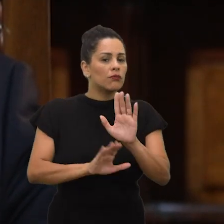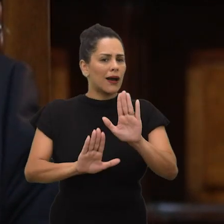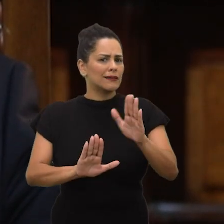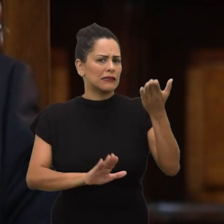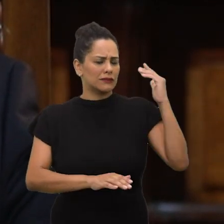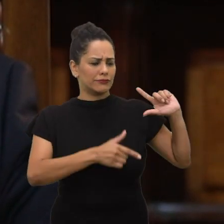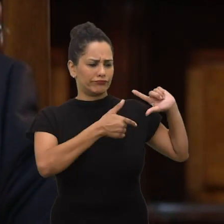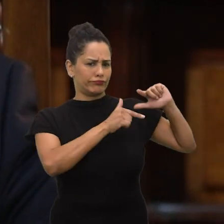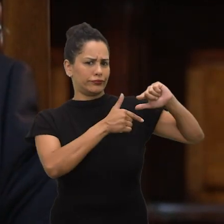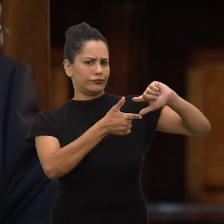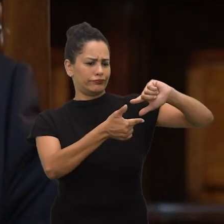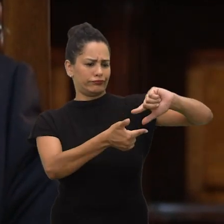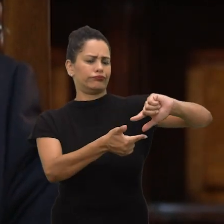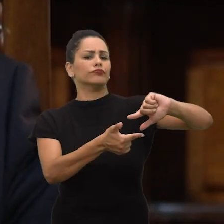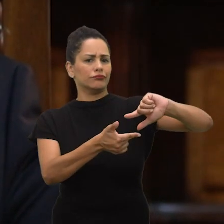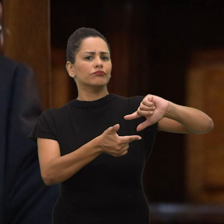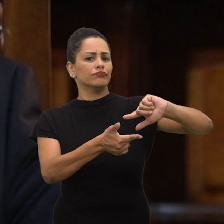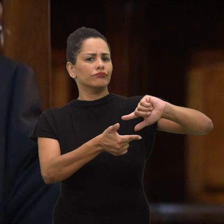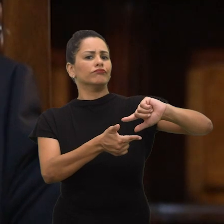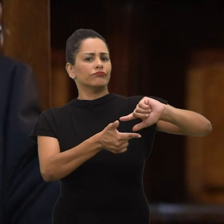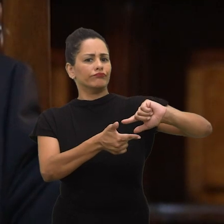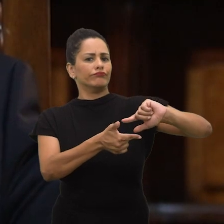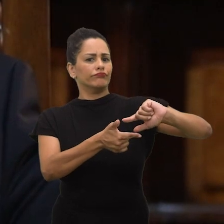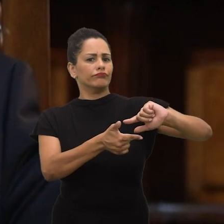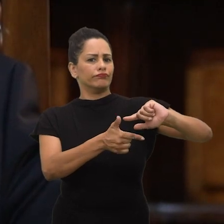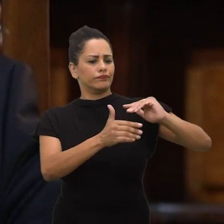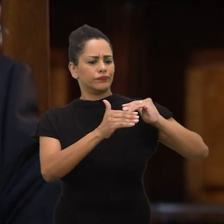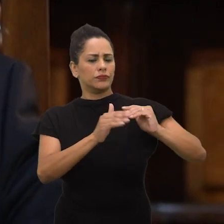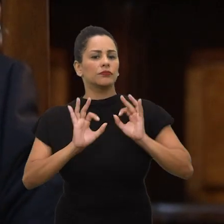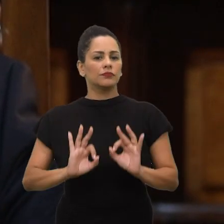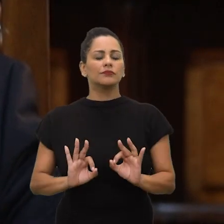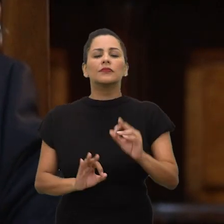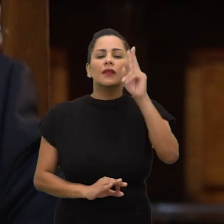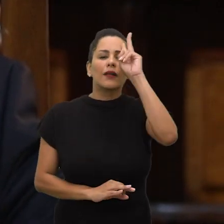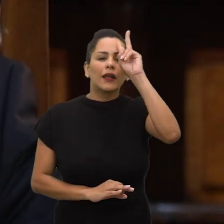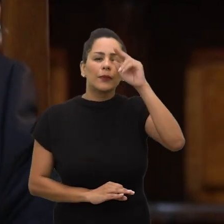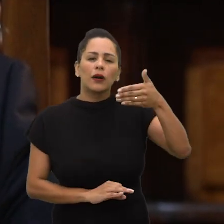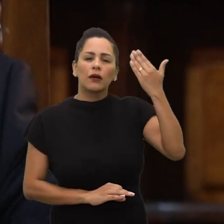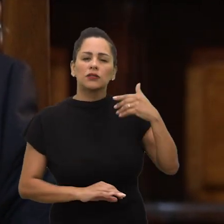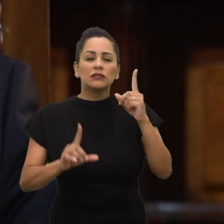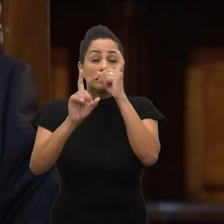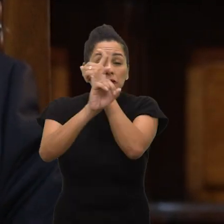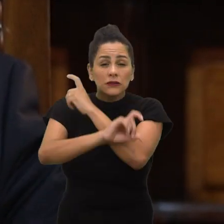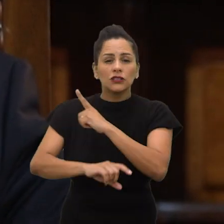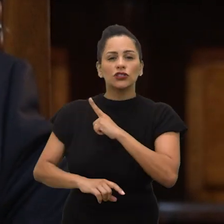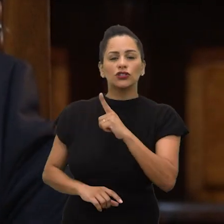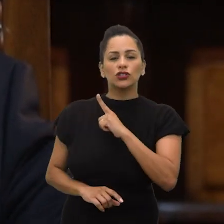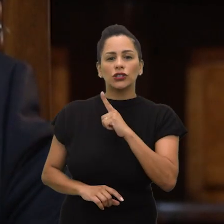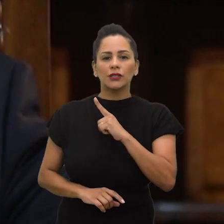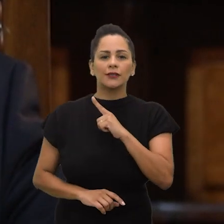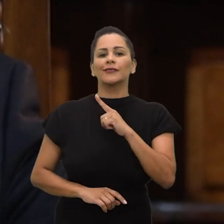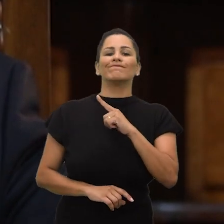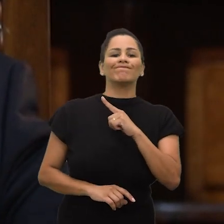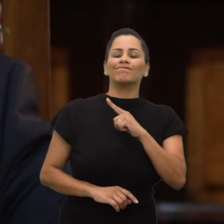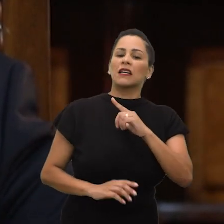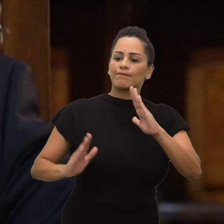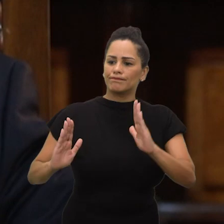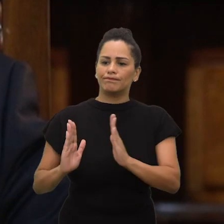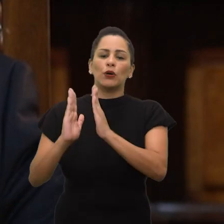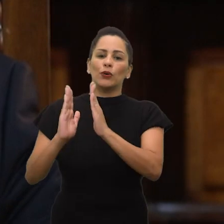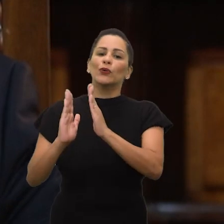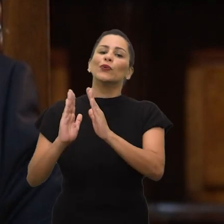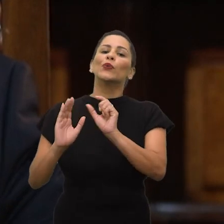bem conservador e eu me lembro assim das dificuldades que nós tínhamos de enfrentar o chamado